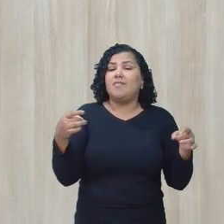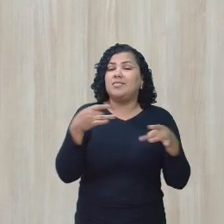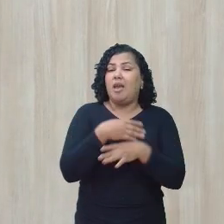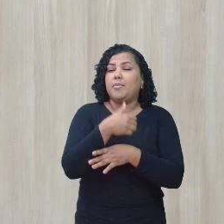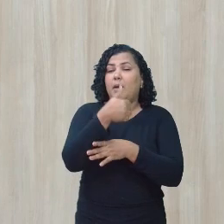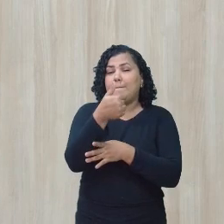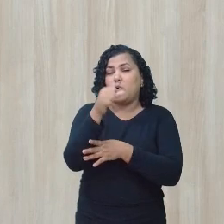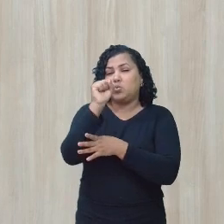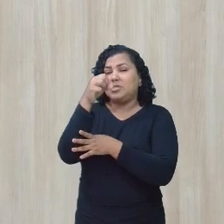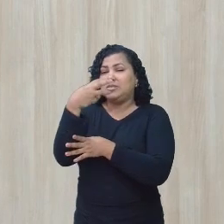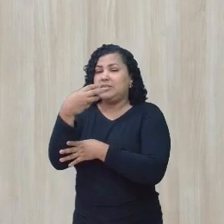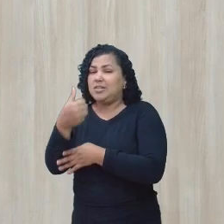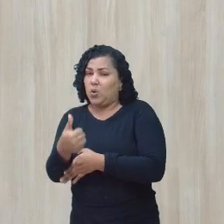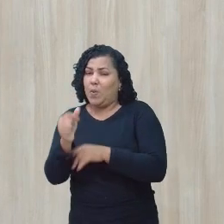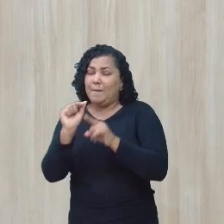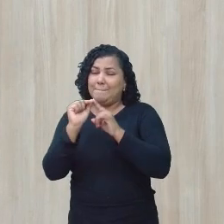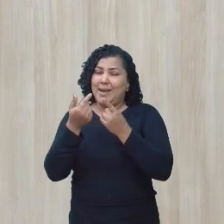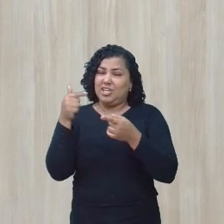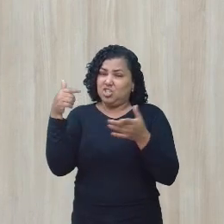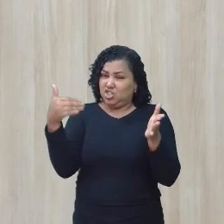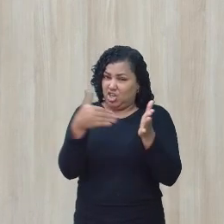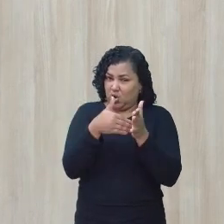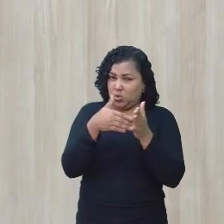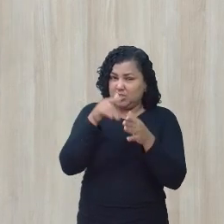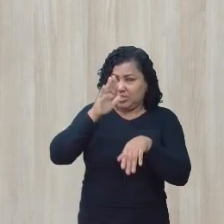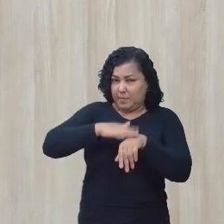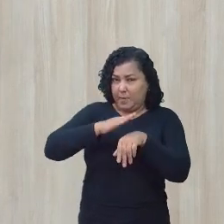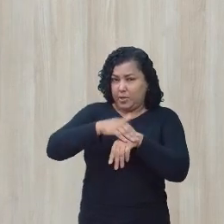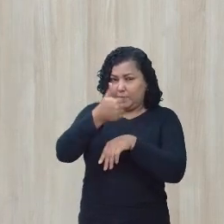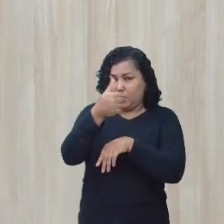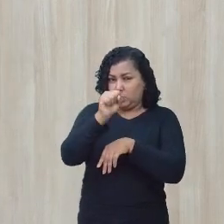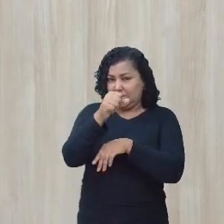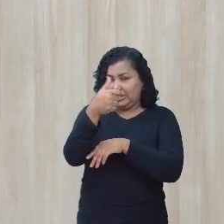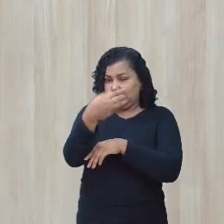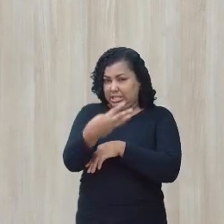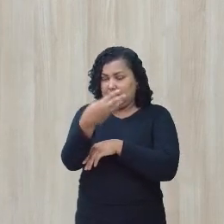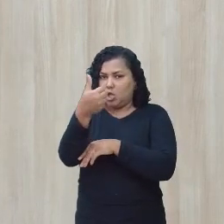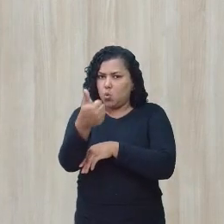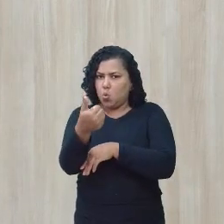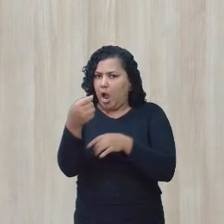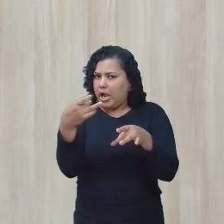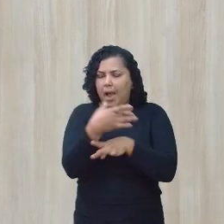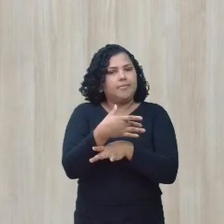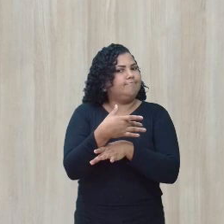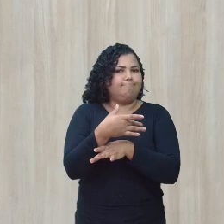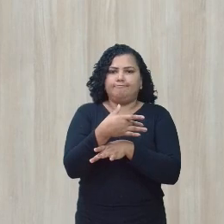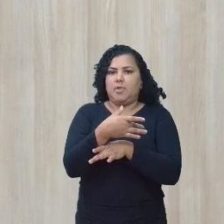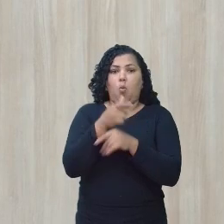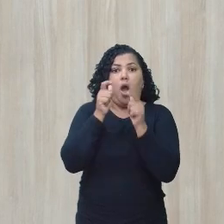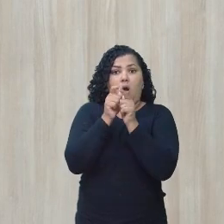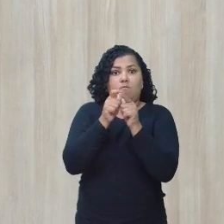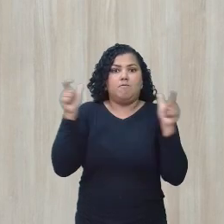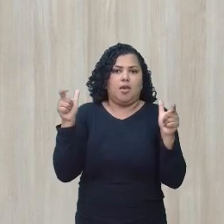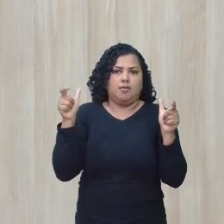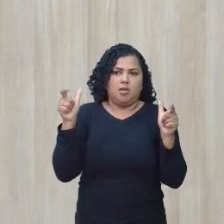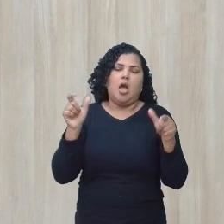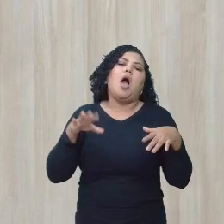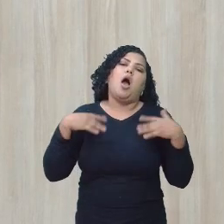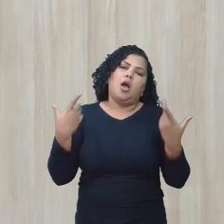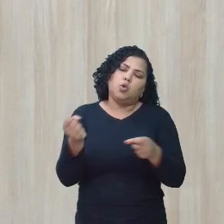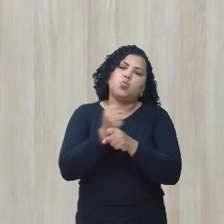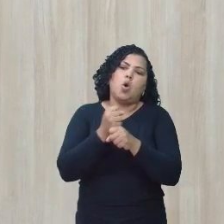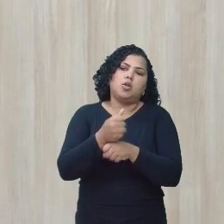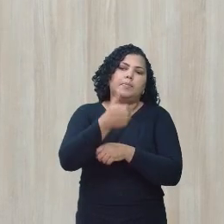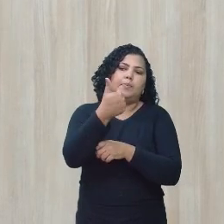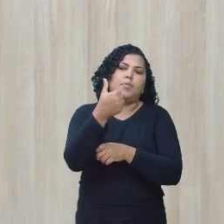chega em 1831, não só esse comércio não acaba, como ele se amplia até 1850, quando de fato ele foi proibido, tá